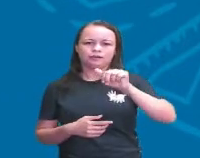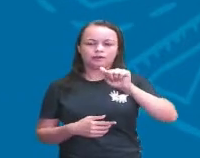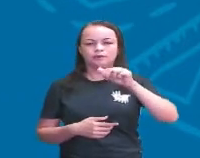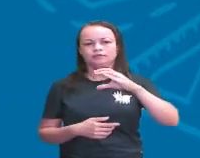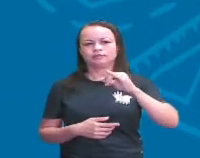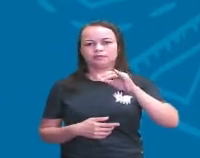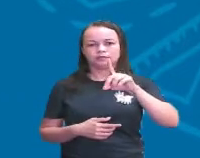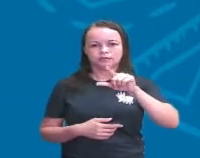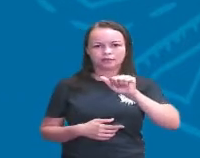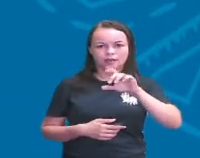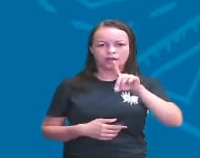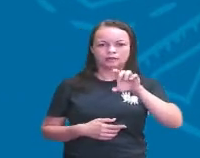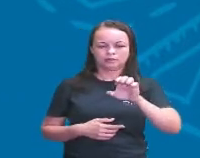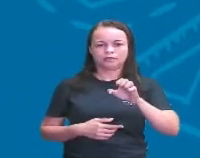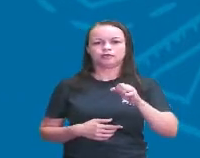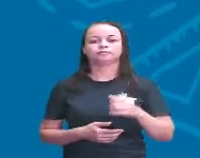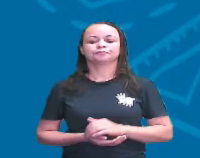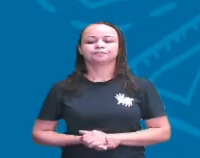suficiente.